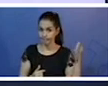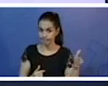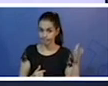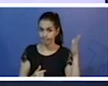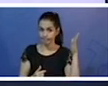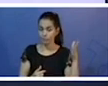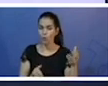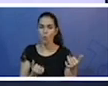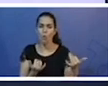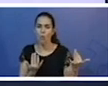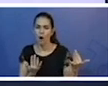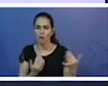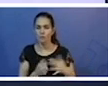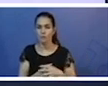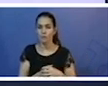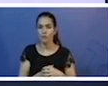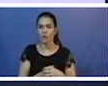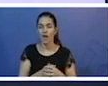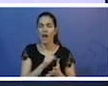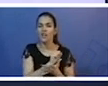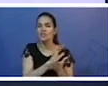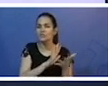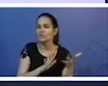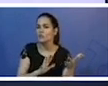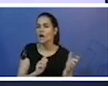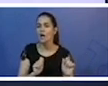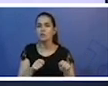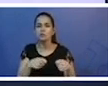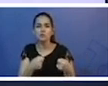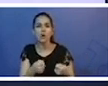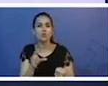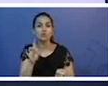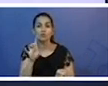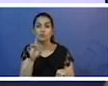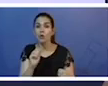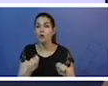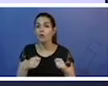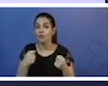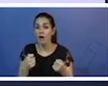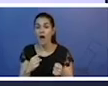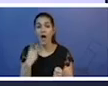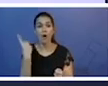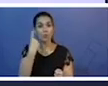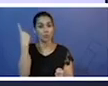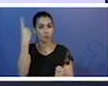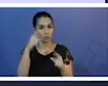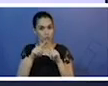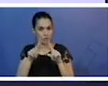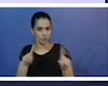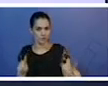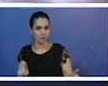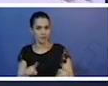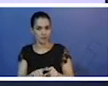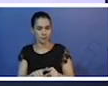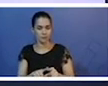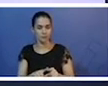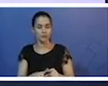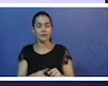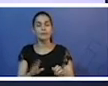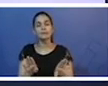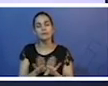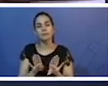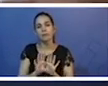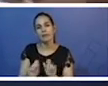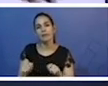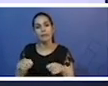primeiro. Nos exercícios, eles geralmente dão somente uma das alturas do triângulo. E às vezes ele te dá a